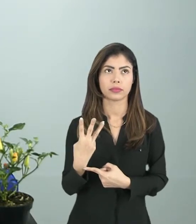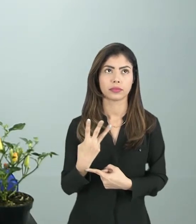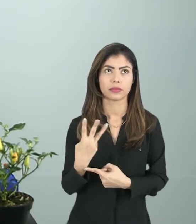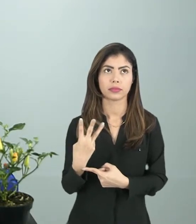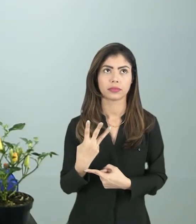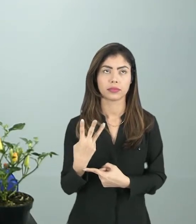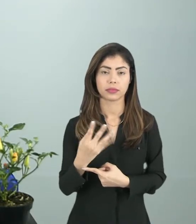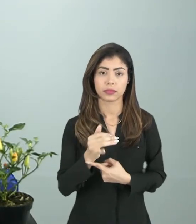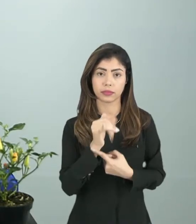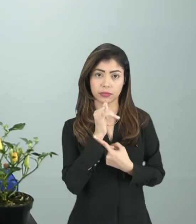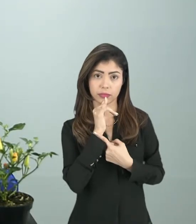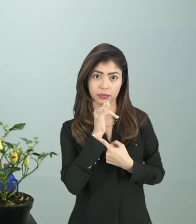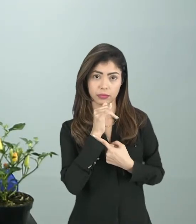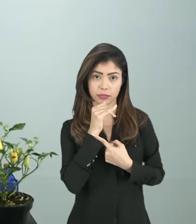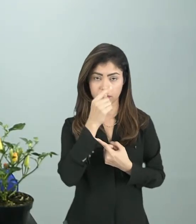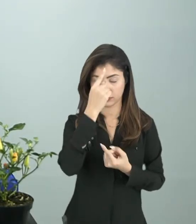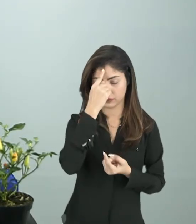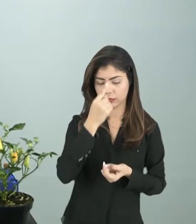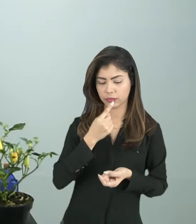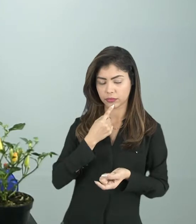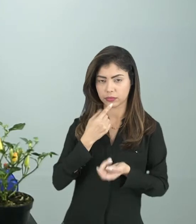nós temos três exemplos, imagens